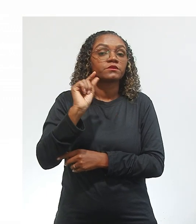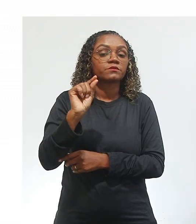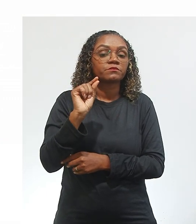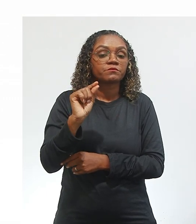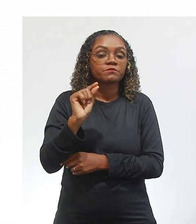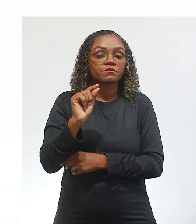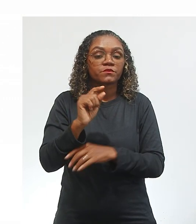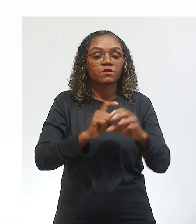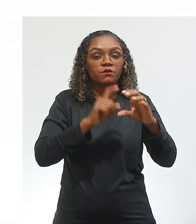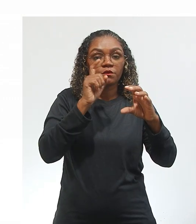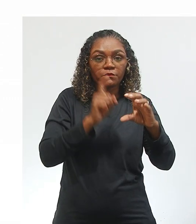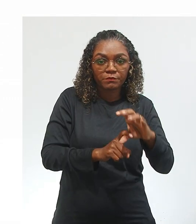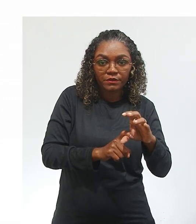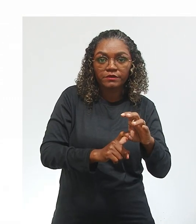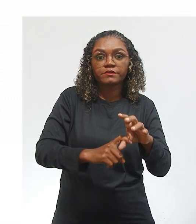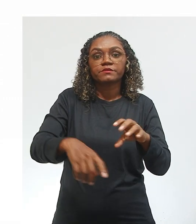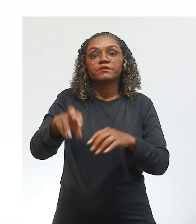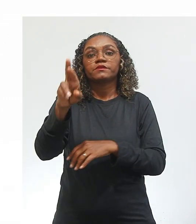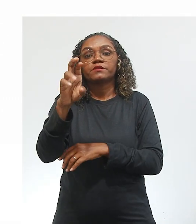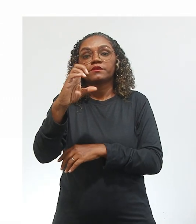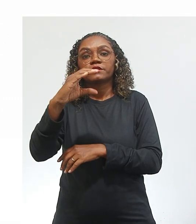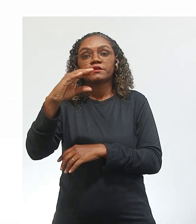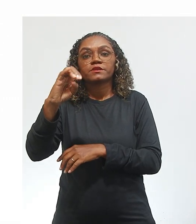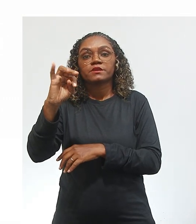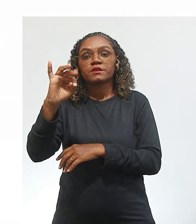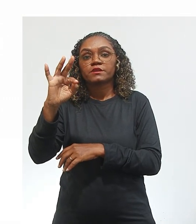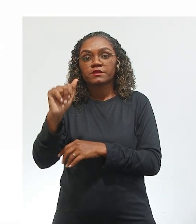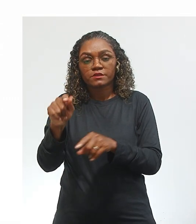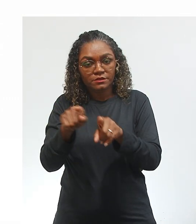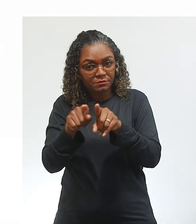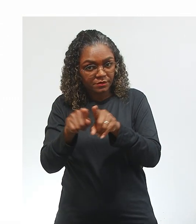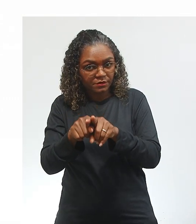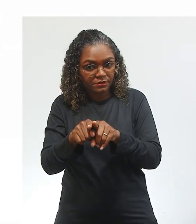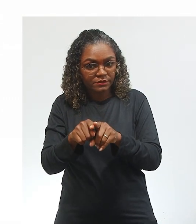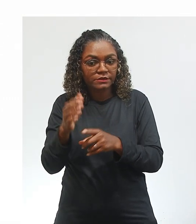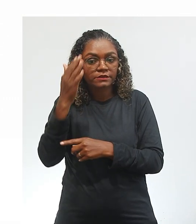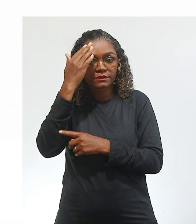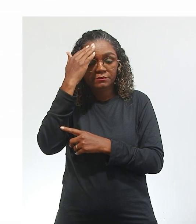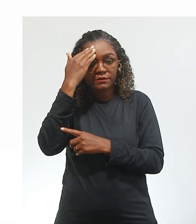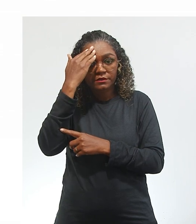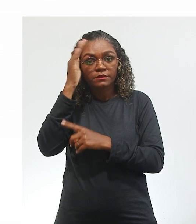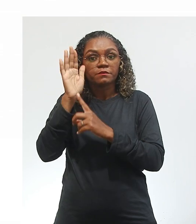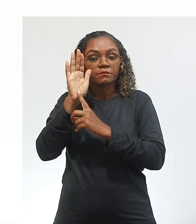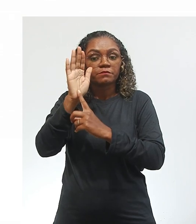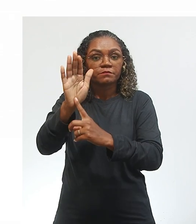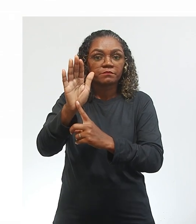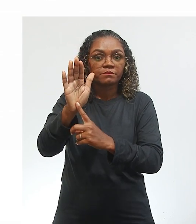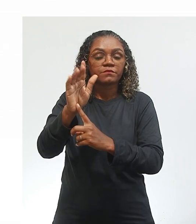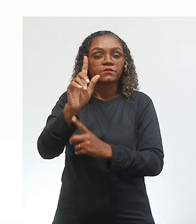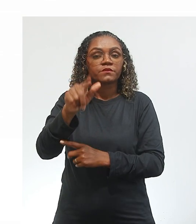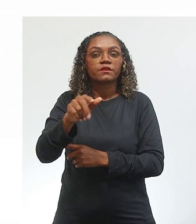são evidenciadas, são lançadas aqui na demonstração do resultado do exercício. Então,